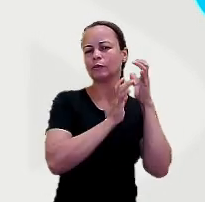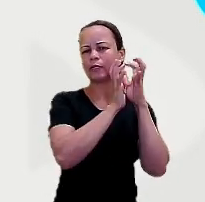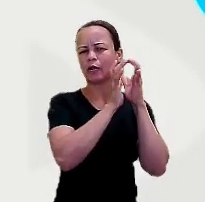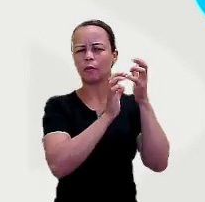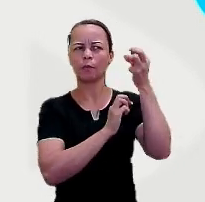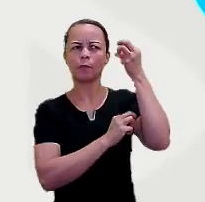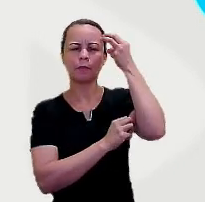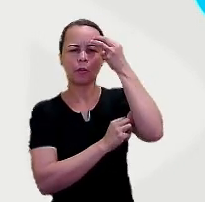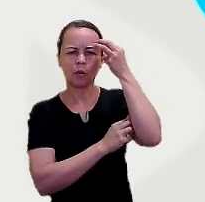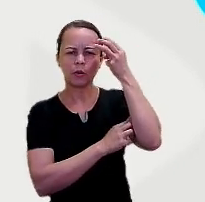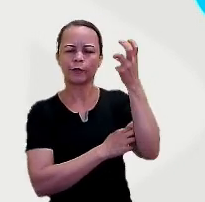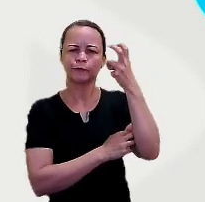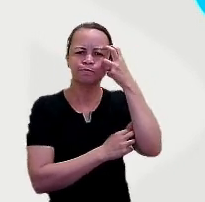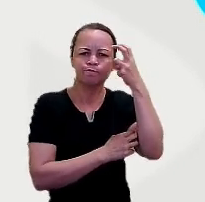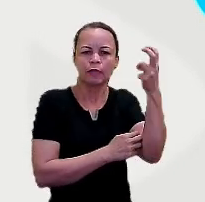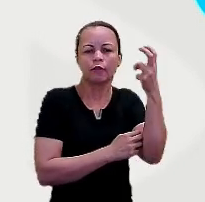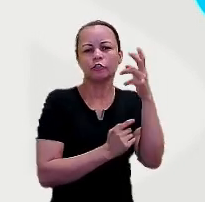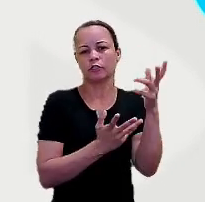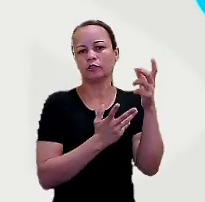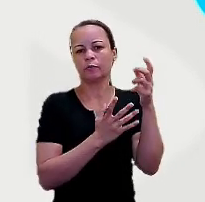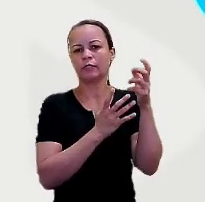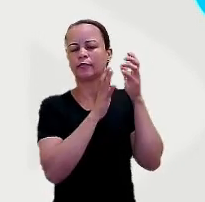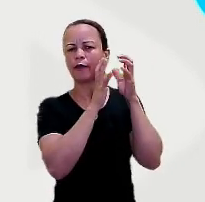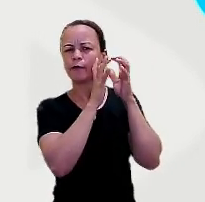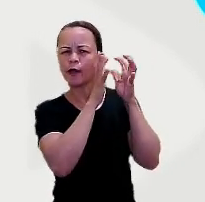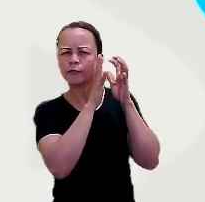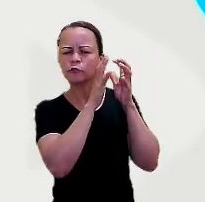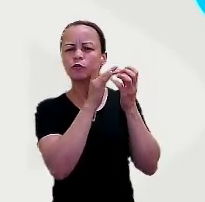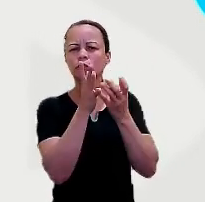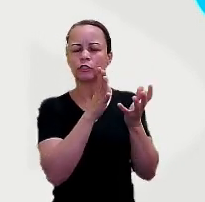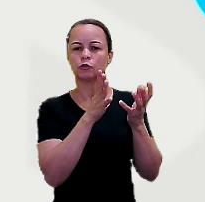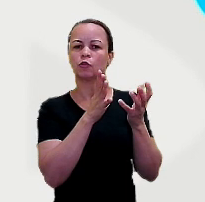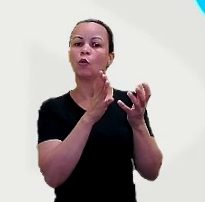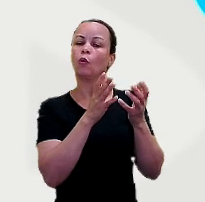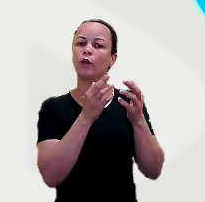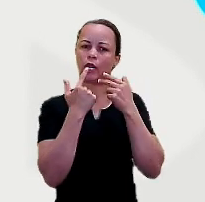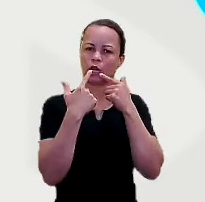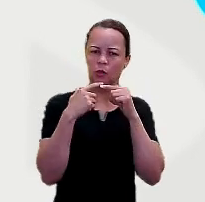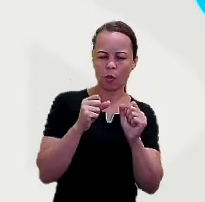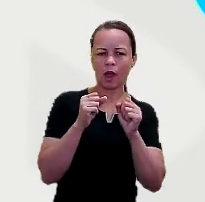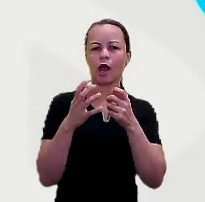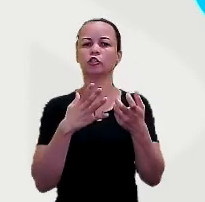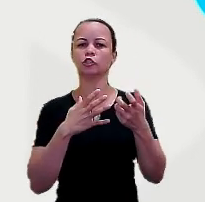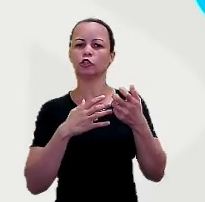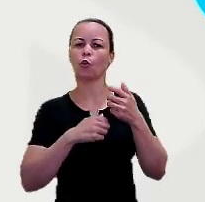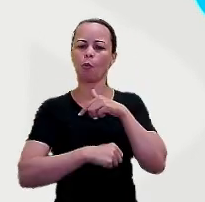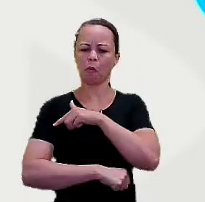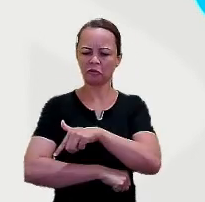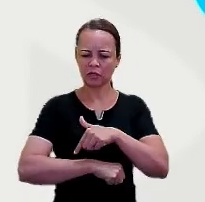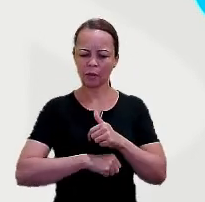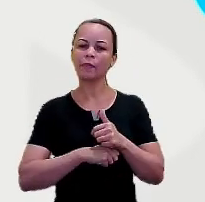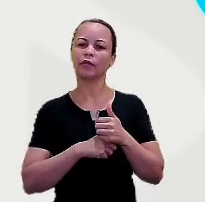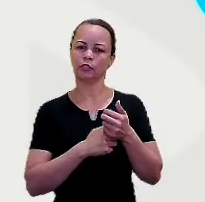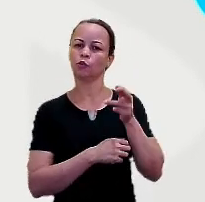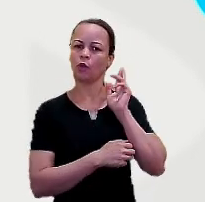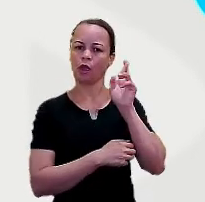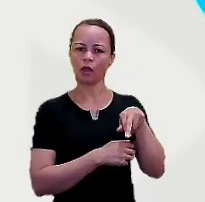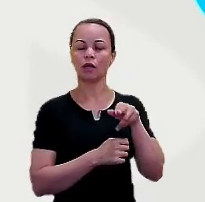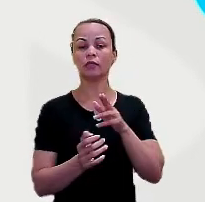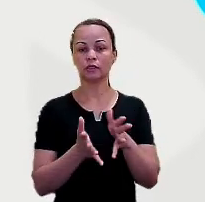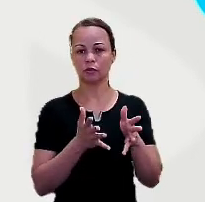em inteligência, pensar em raciocínio, pensar em linguagem, pensar em comportamento e razão. E por que também não falar pensar